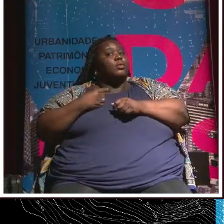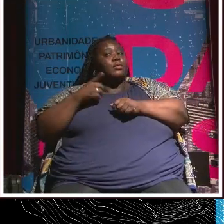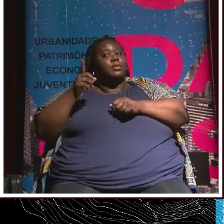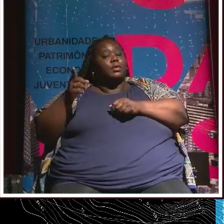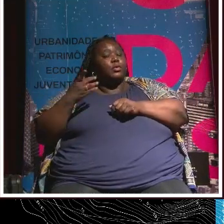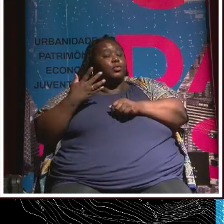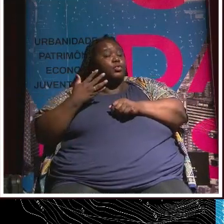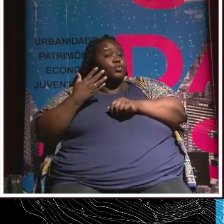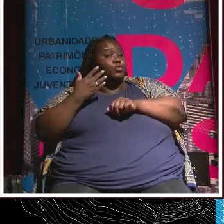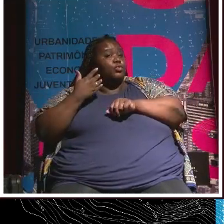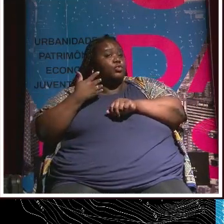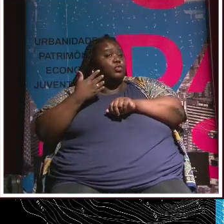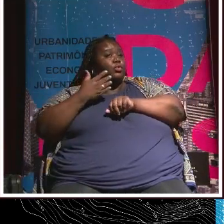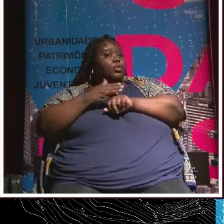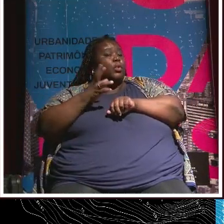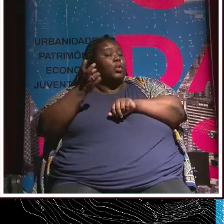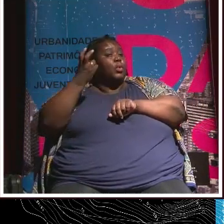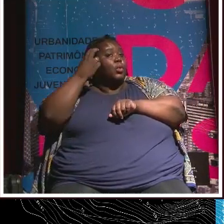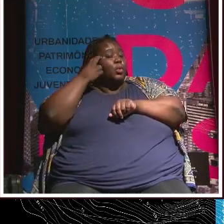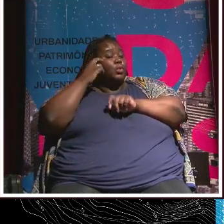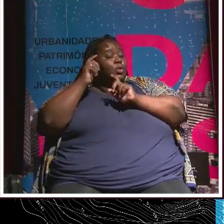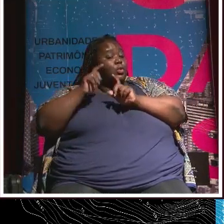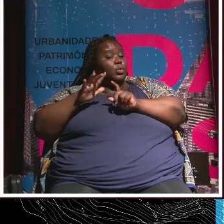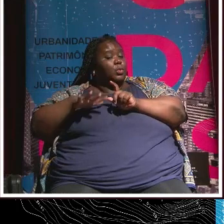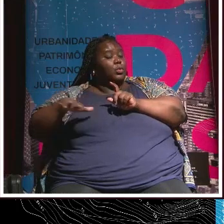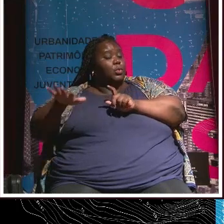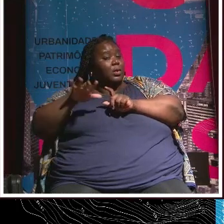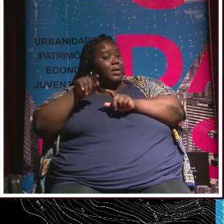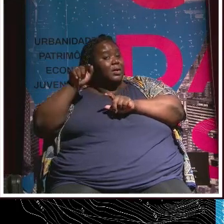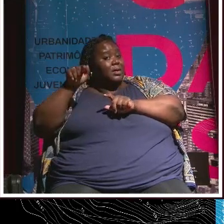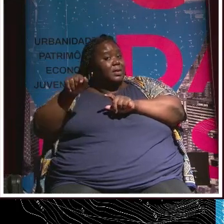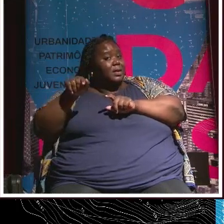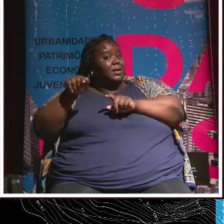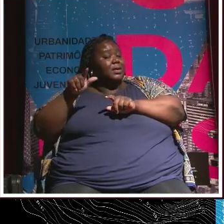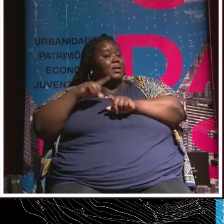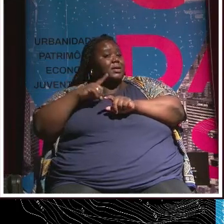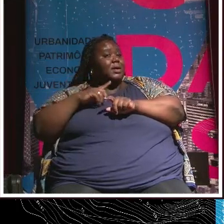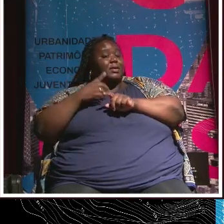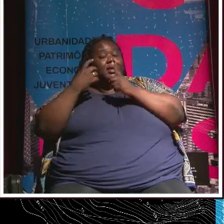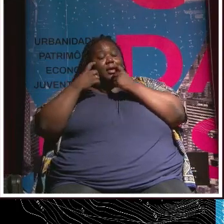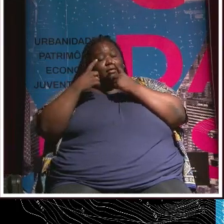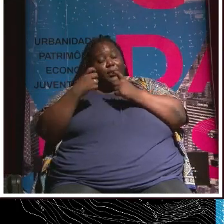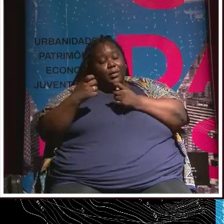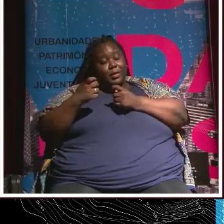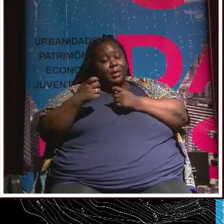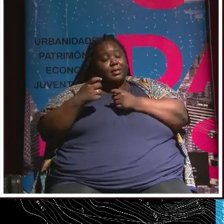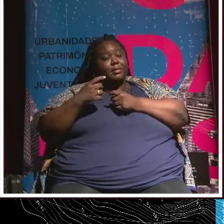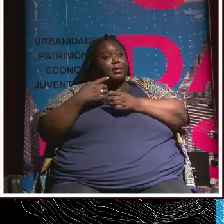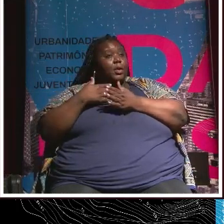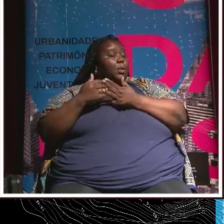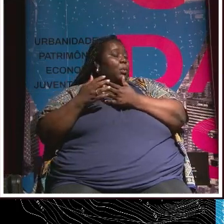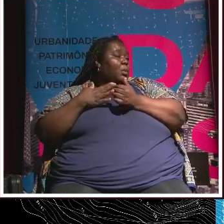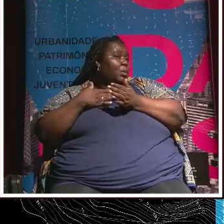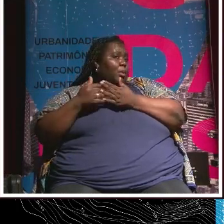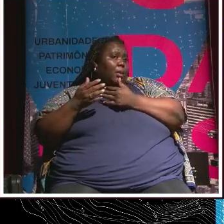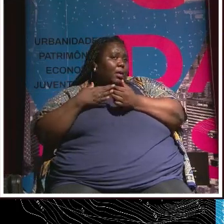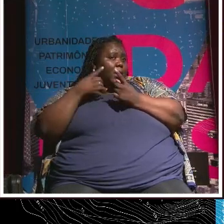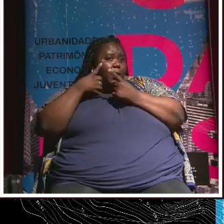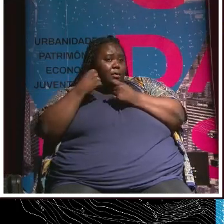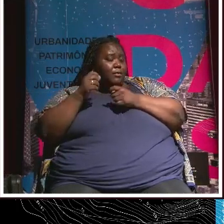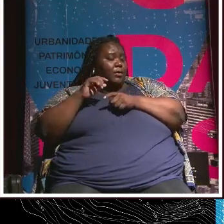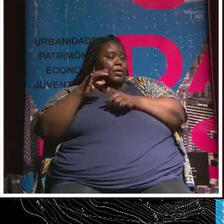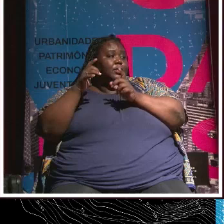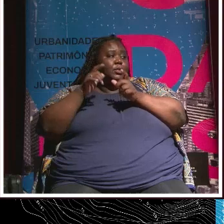fazendo um exercício cultural num lugar e ele é cometido pela violência, seja ela a violência daquele